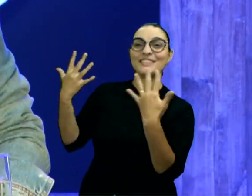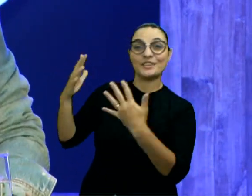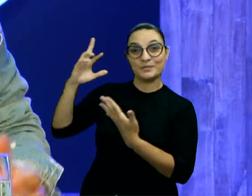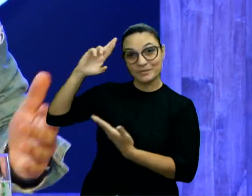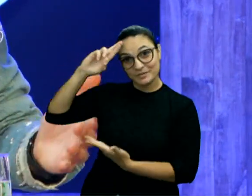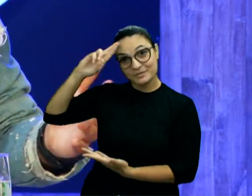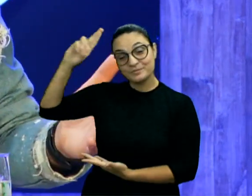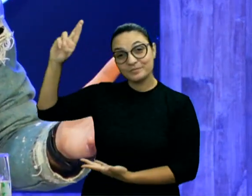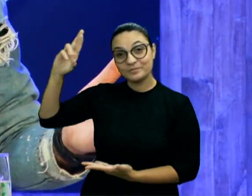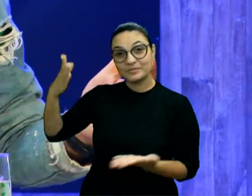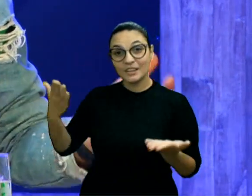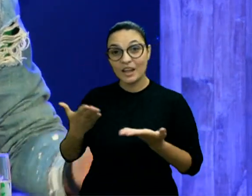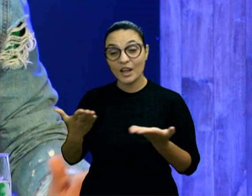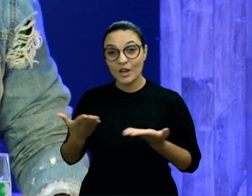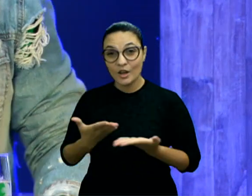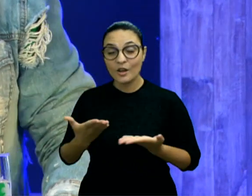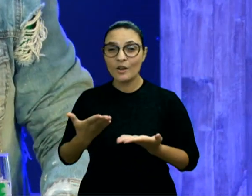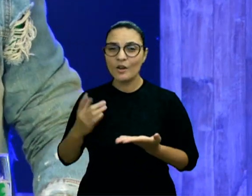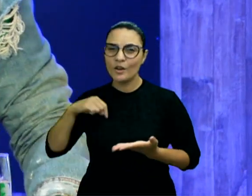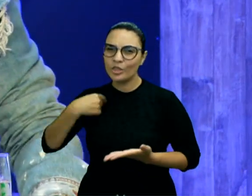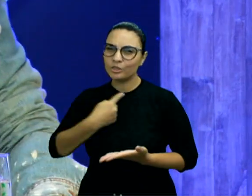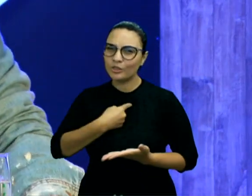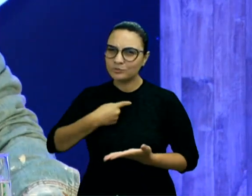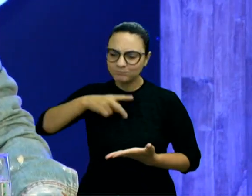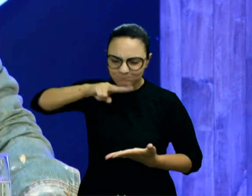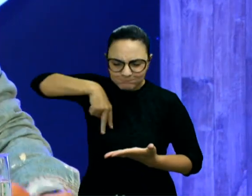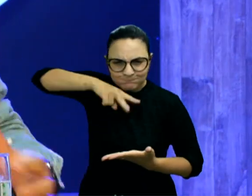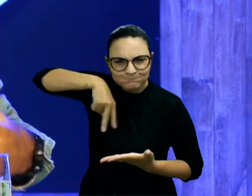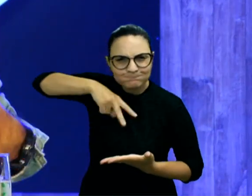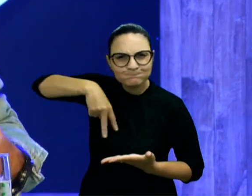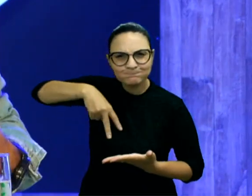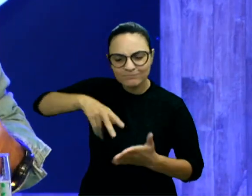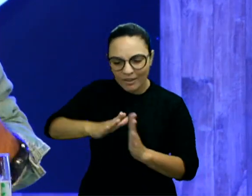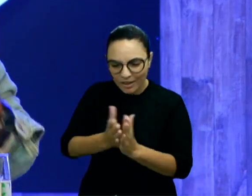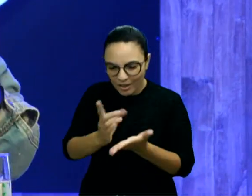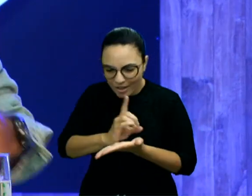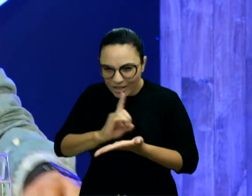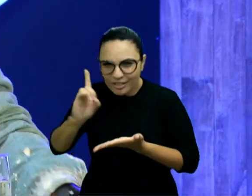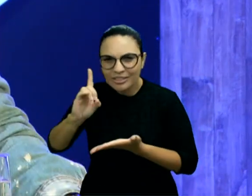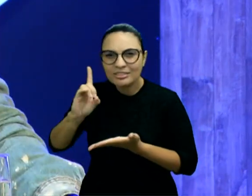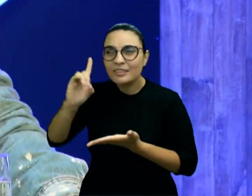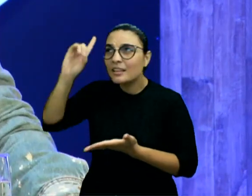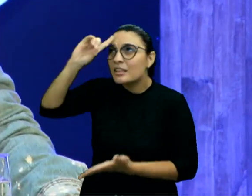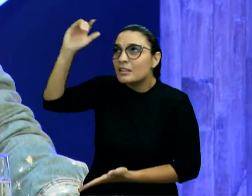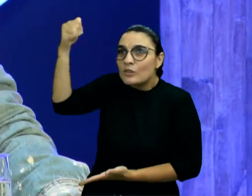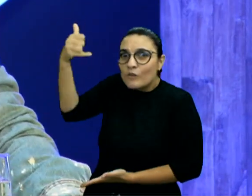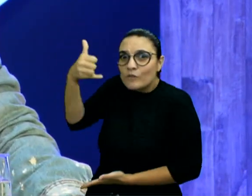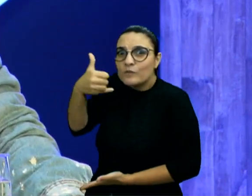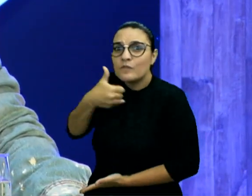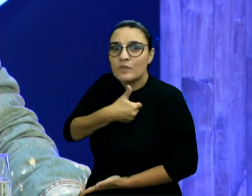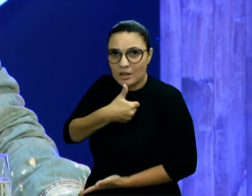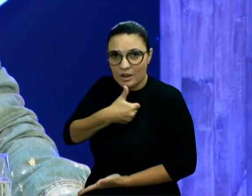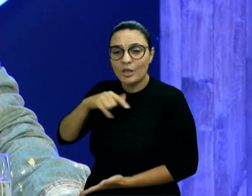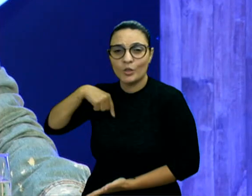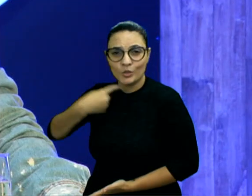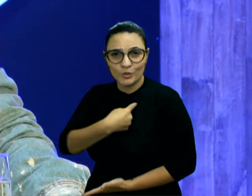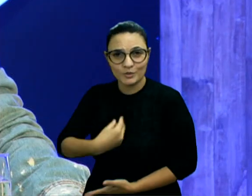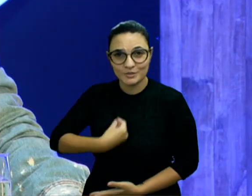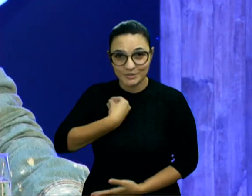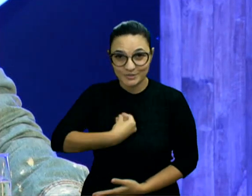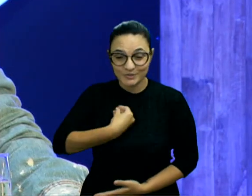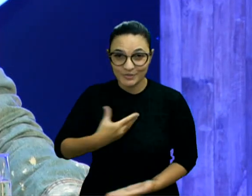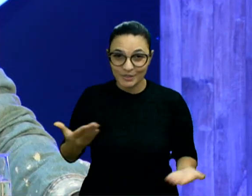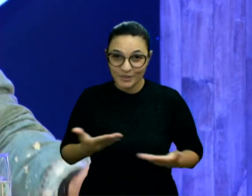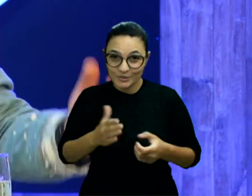Senhor. E agora nós vamos mergulhar na palavra, nós vamos ouvir aquilo que o Senhor tem para as nossas vidas